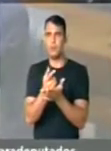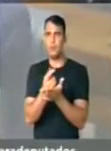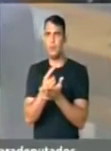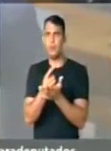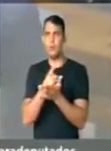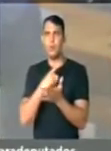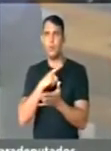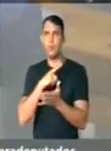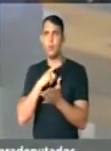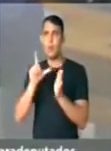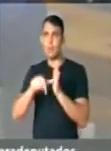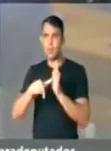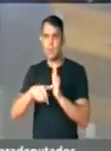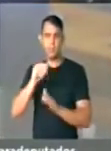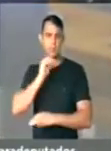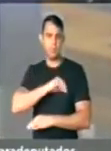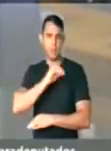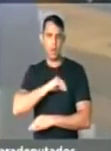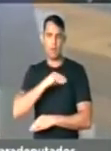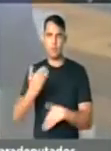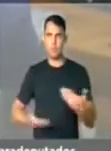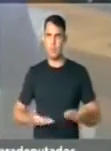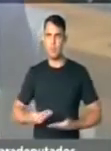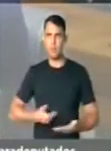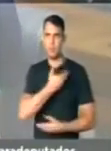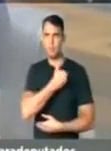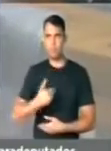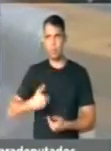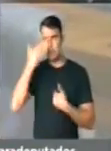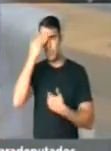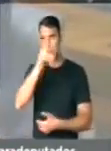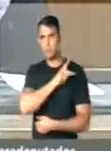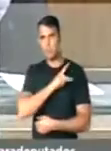atrasar do salário dos funcionários públicos. Obrigado, presidente, pela sua atenção. Obrigado, deputado.